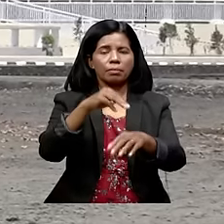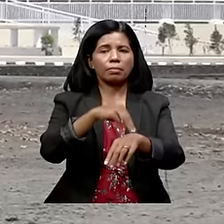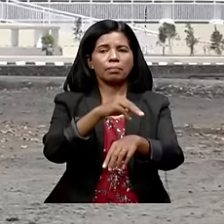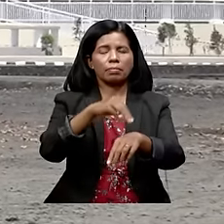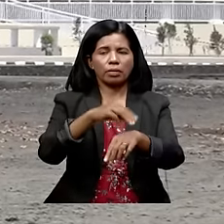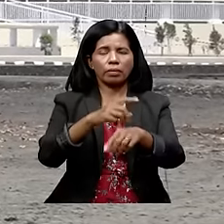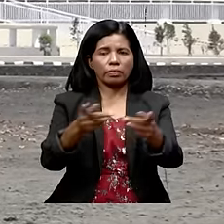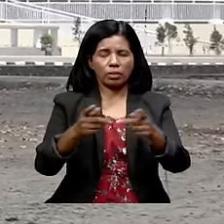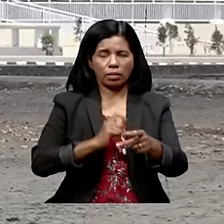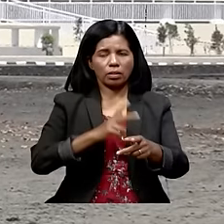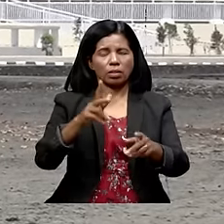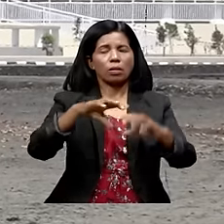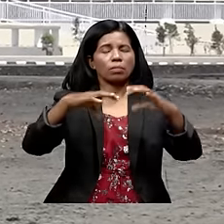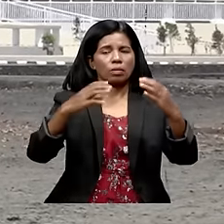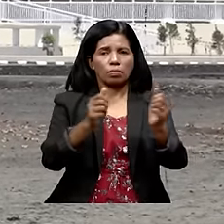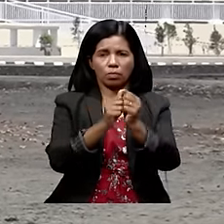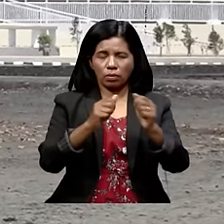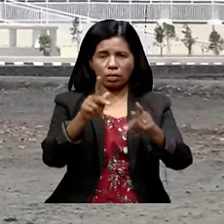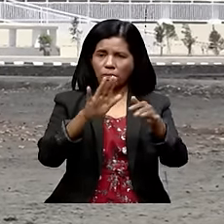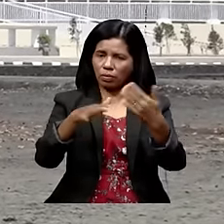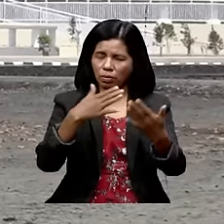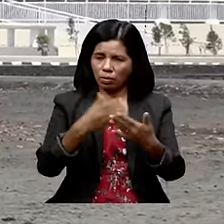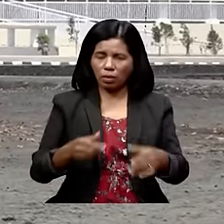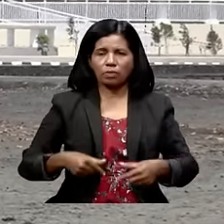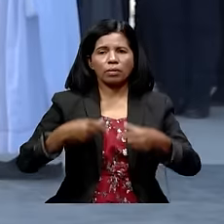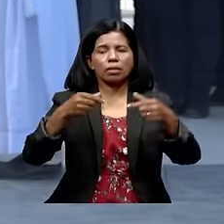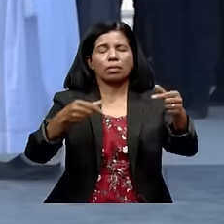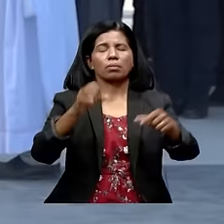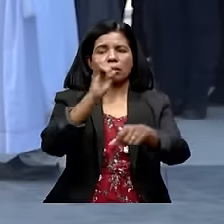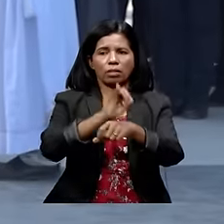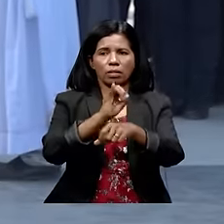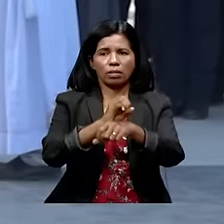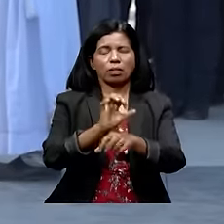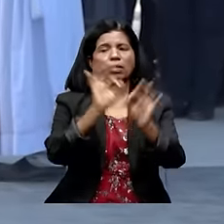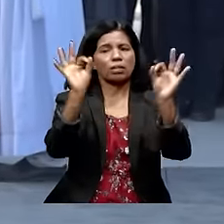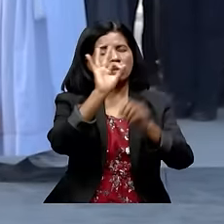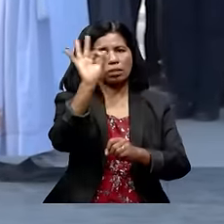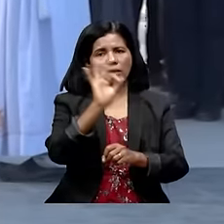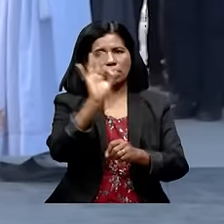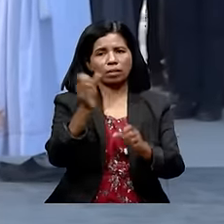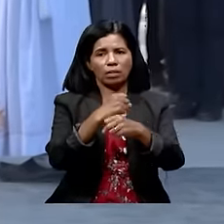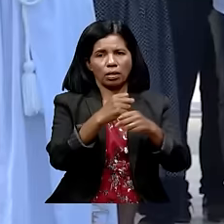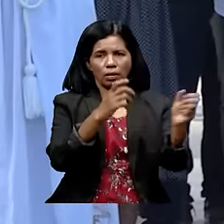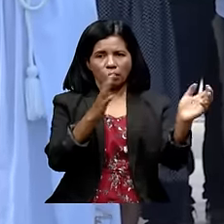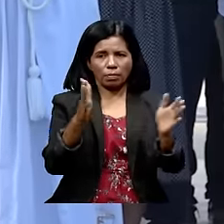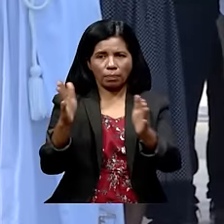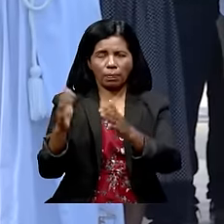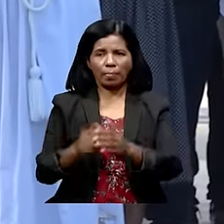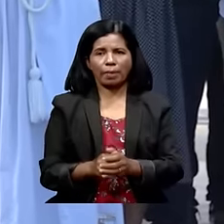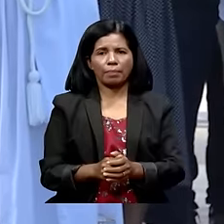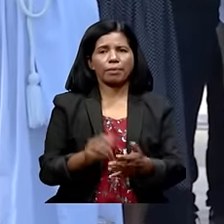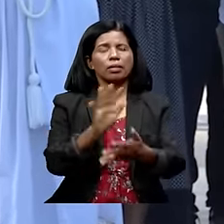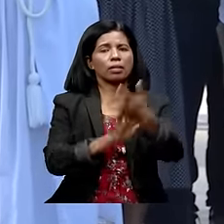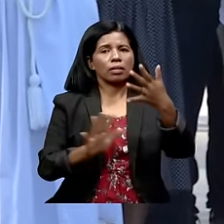komisau organizadora hamutu ko entidade sotu entregaona ba parte igreja ia ses tane o di halo preparação e a cerimônia